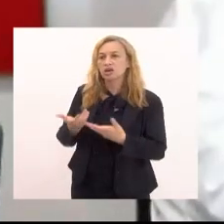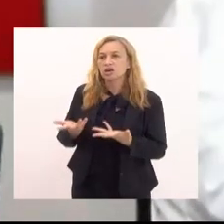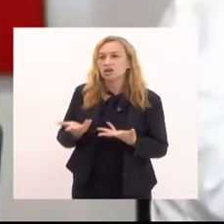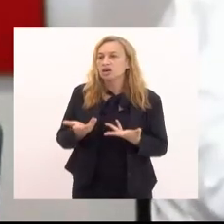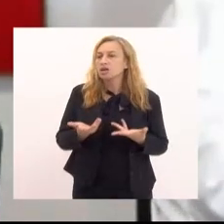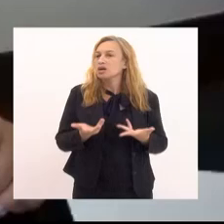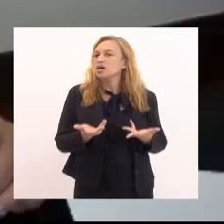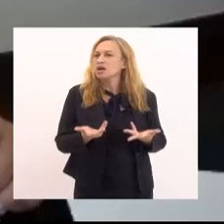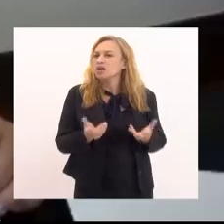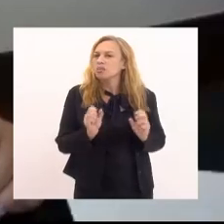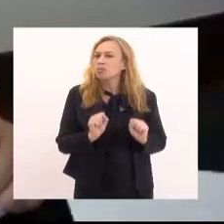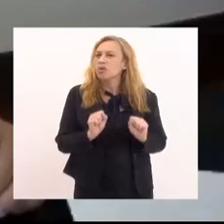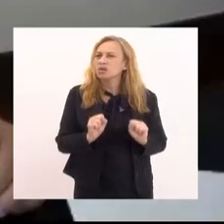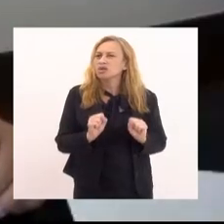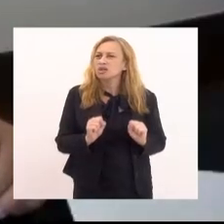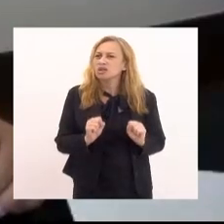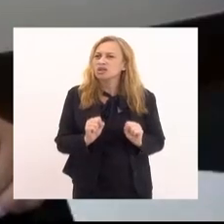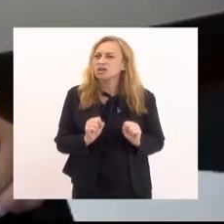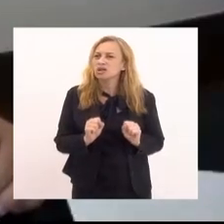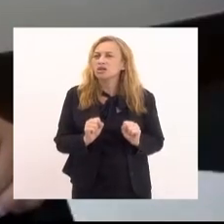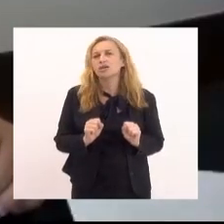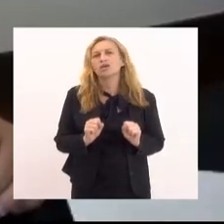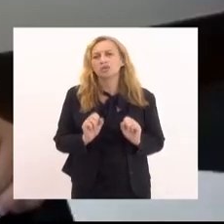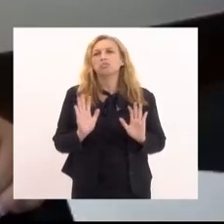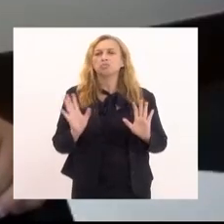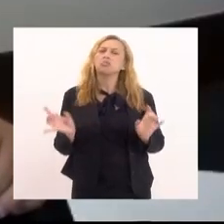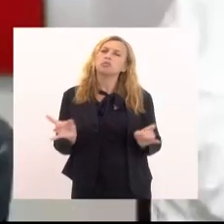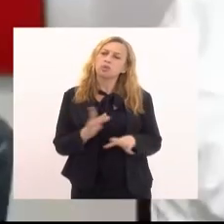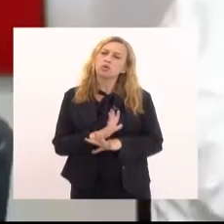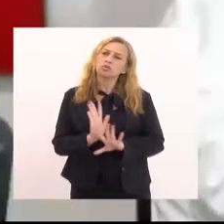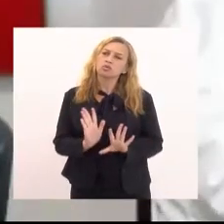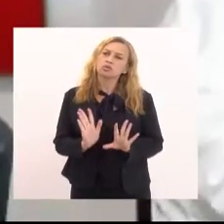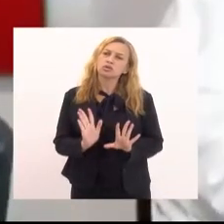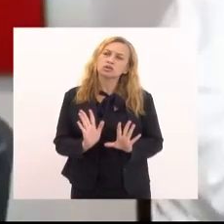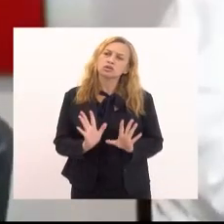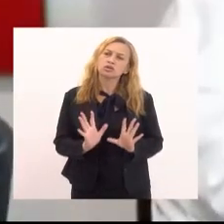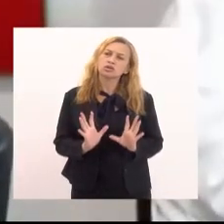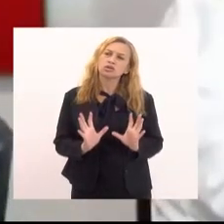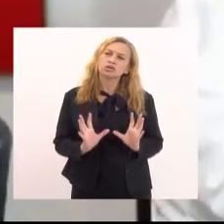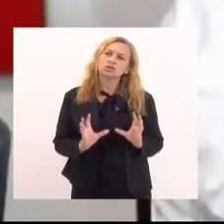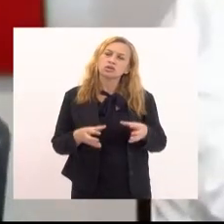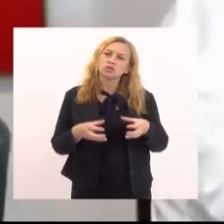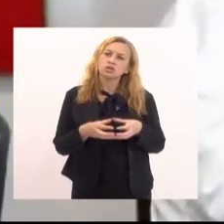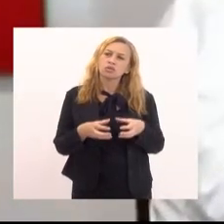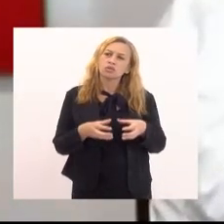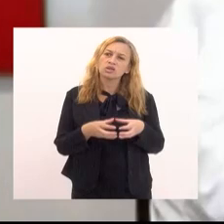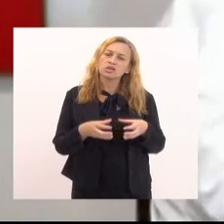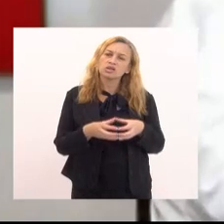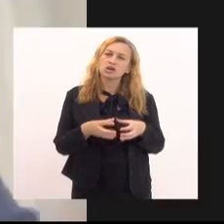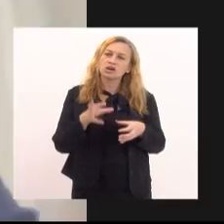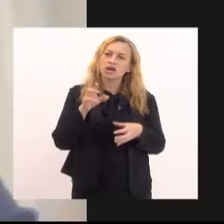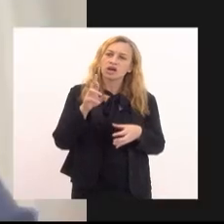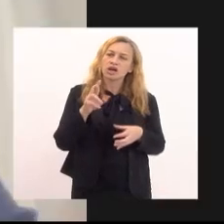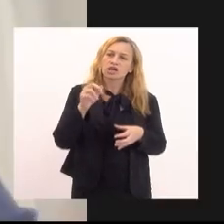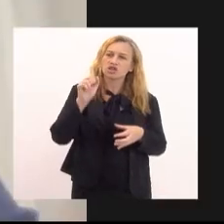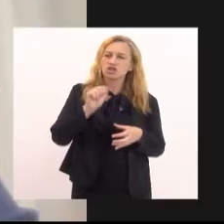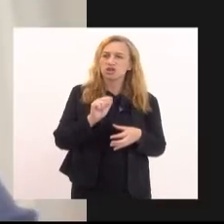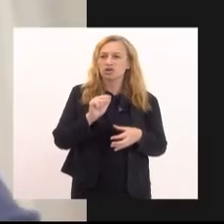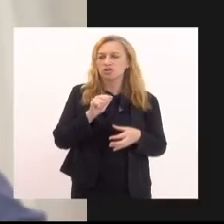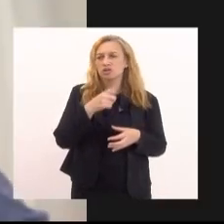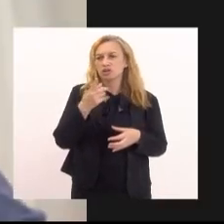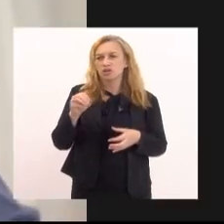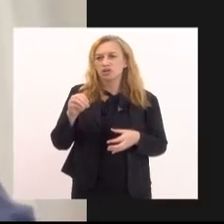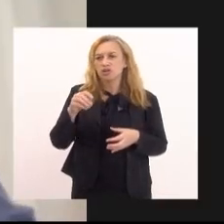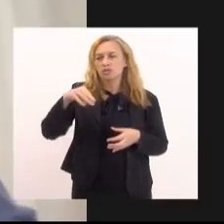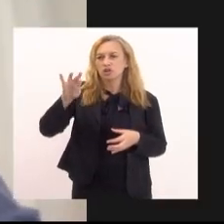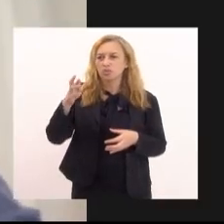região metropolitana também. É, pronto. A região metropolitana, tá ok, Rosenberg? Tá ok. Agora, nós temos